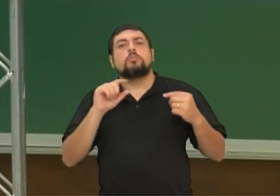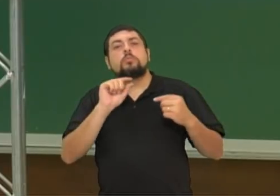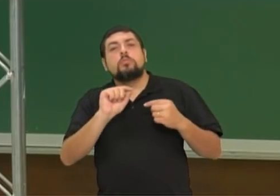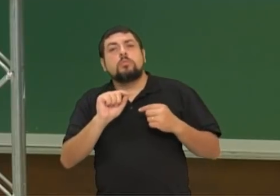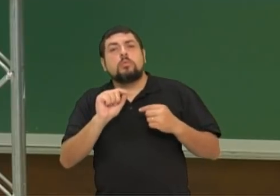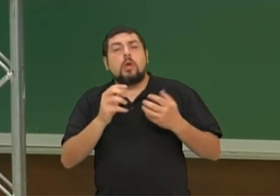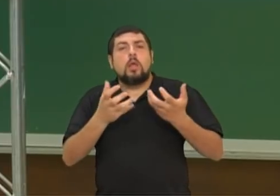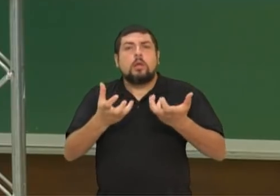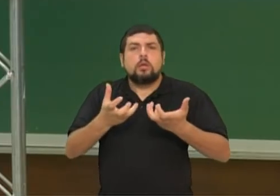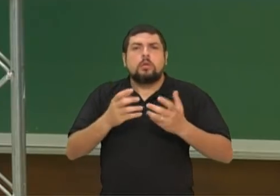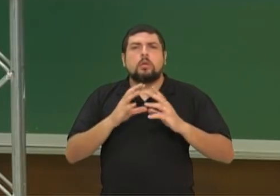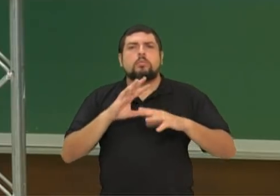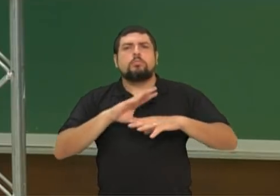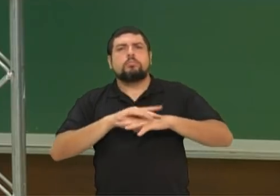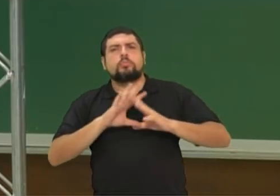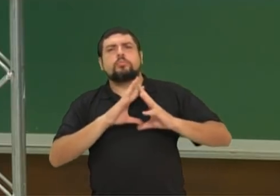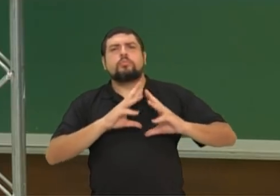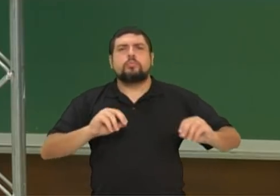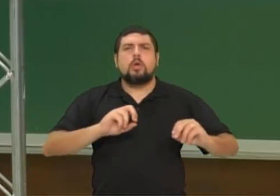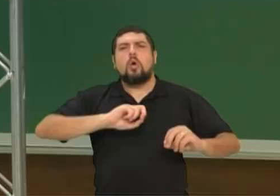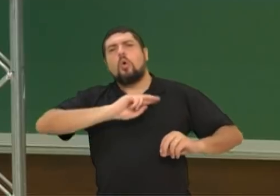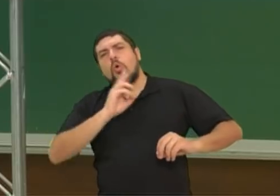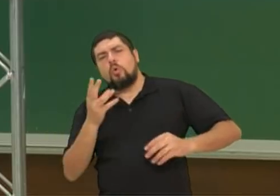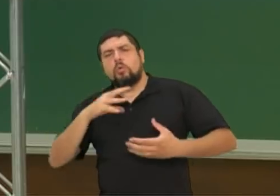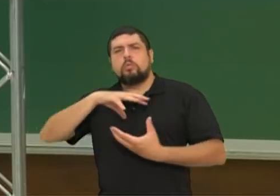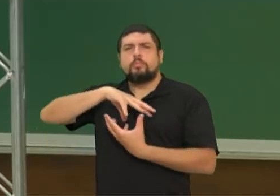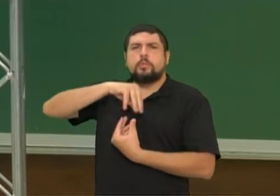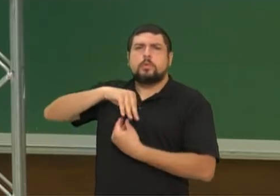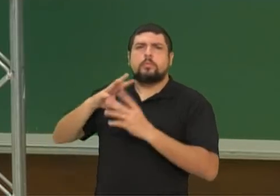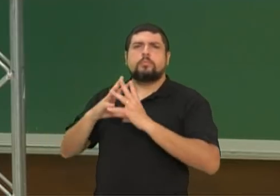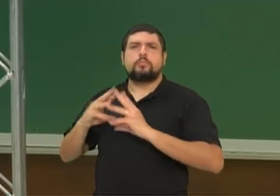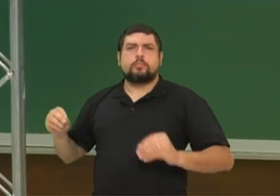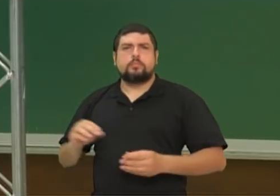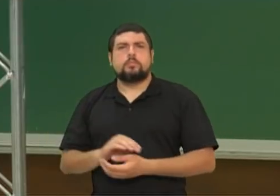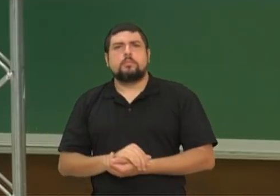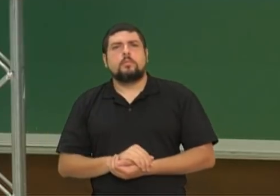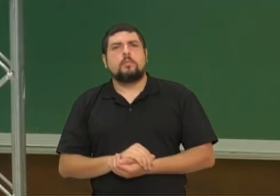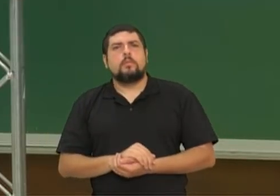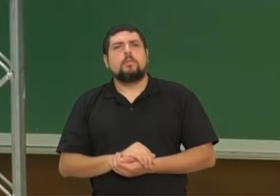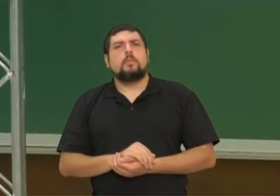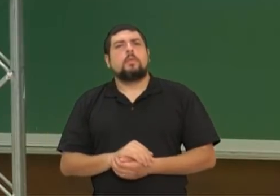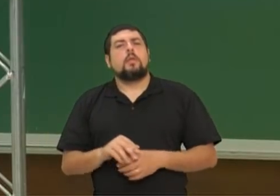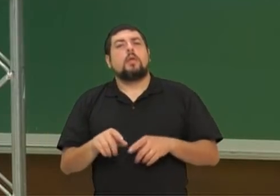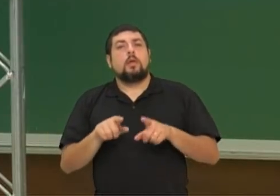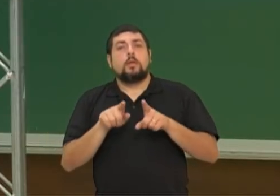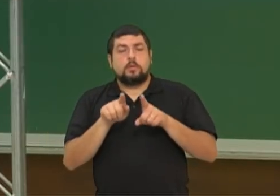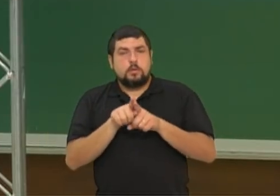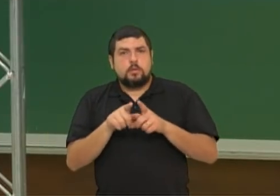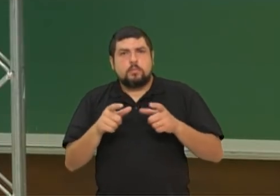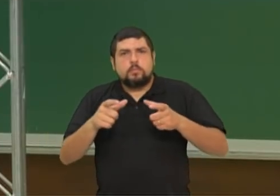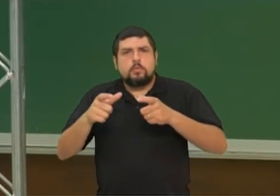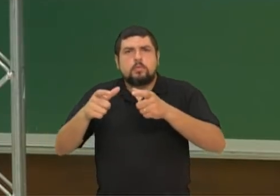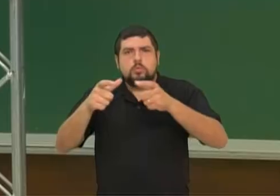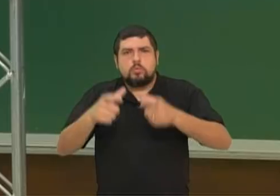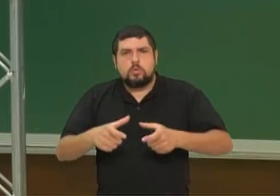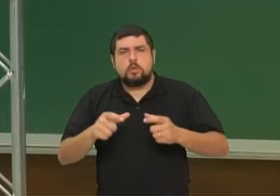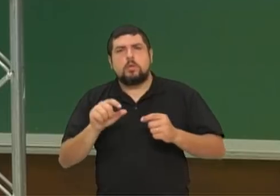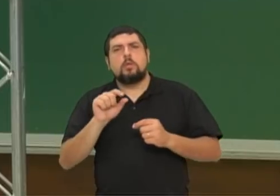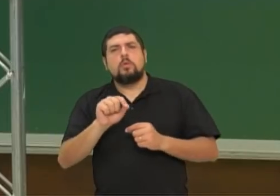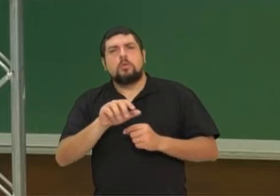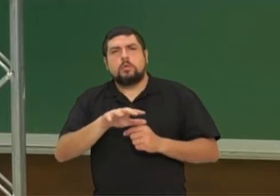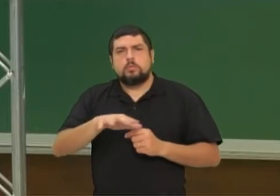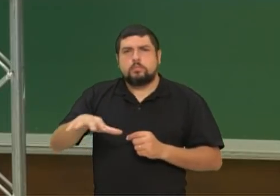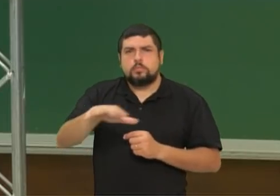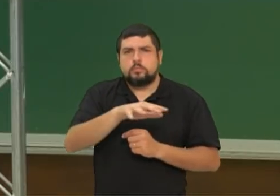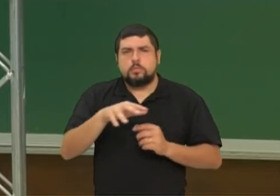cura, seja ela física ou espiritual. E além da parte da instalação típica onde acontecem os